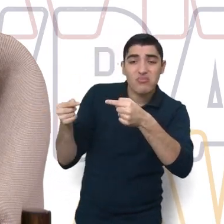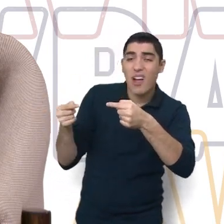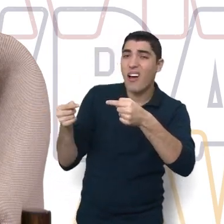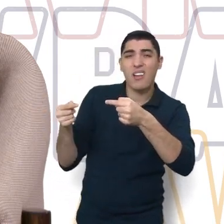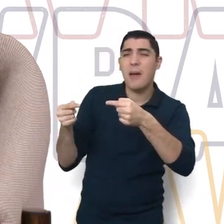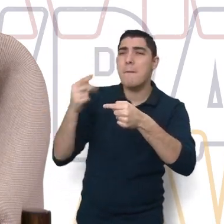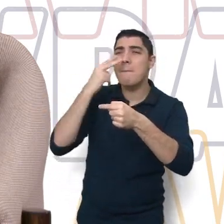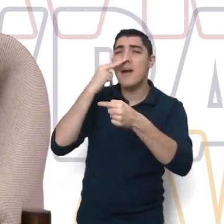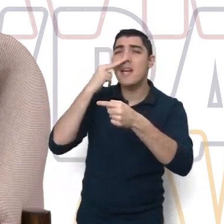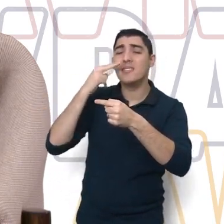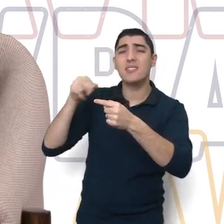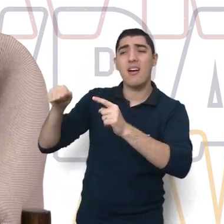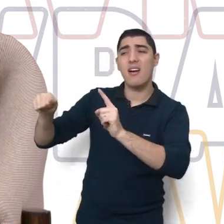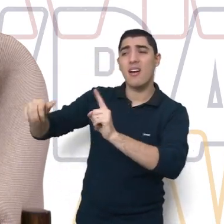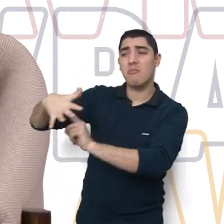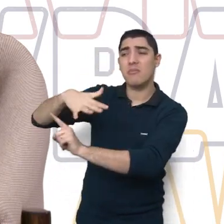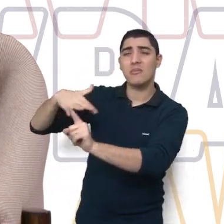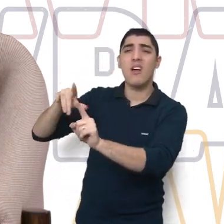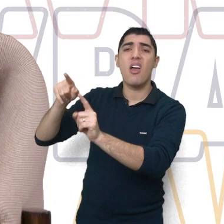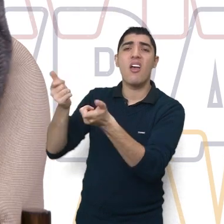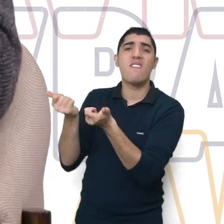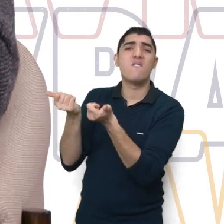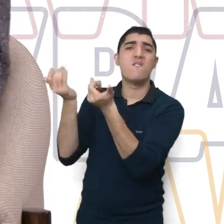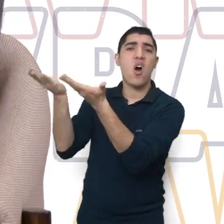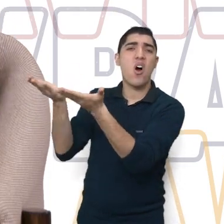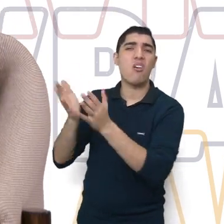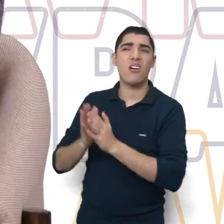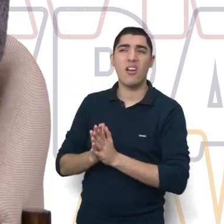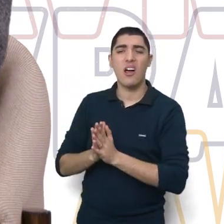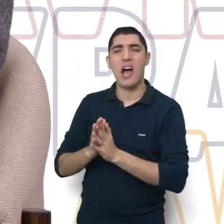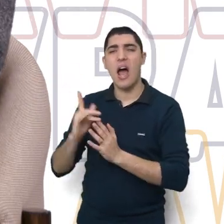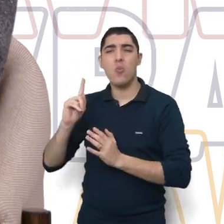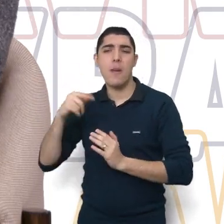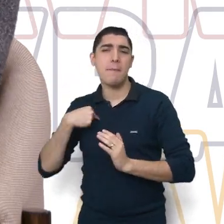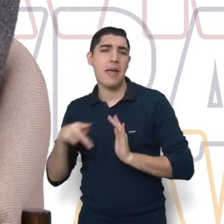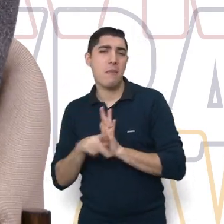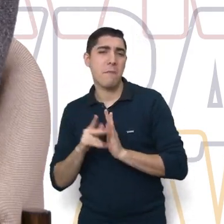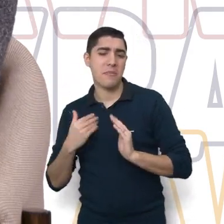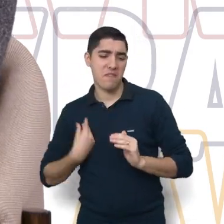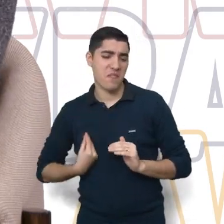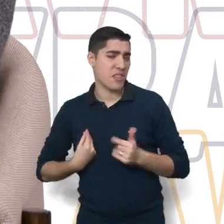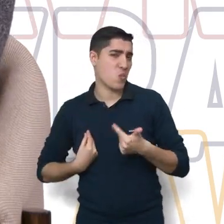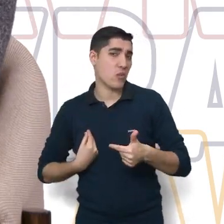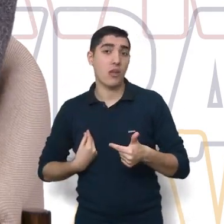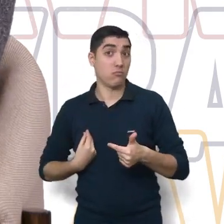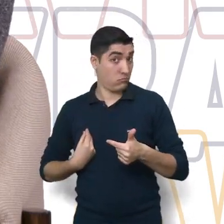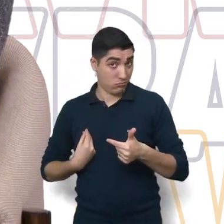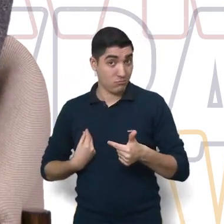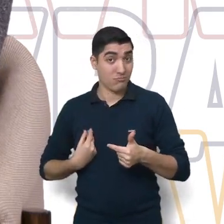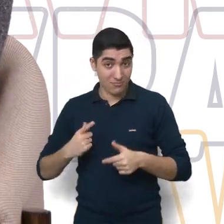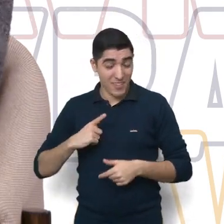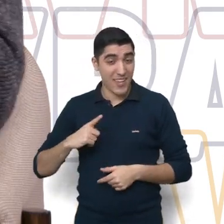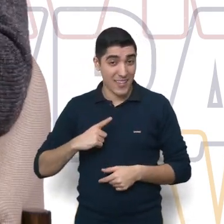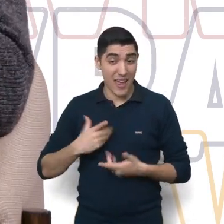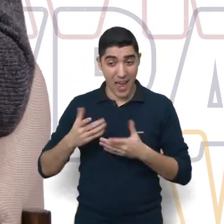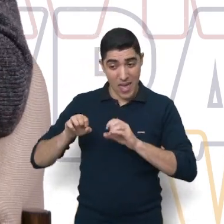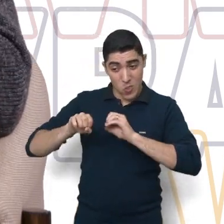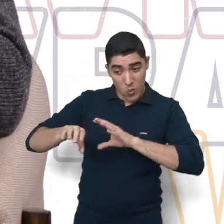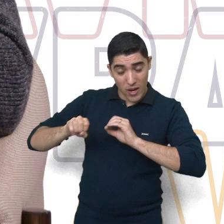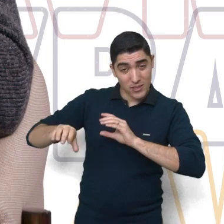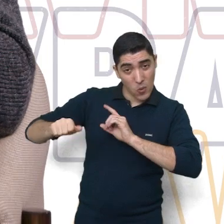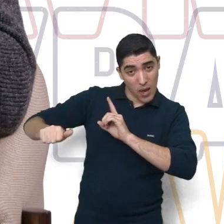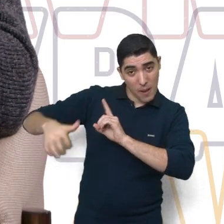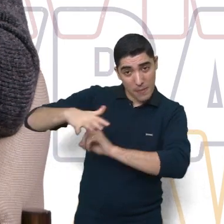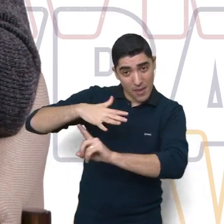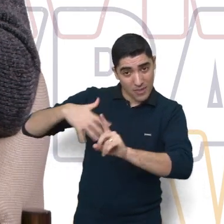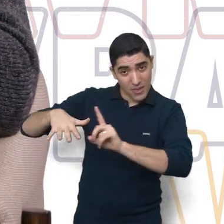o meio ambiente como algo externo né Então como que a gente aproxima isso daí tem que aproximar então a educação